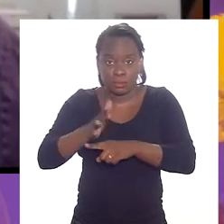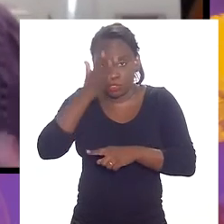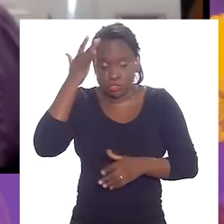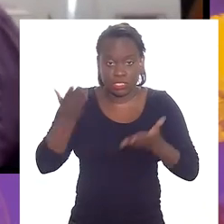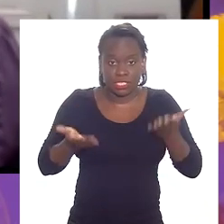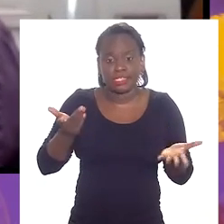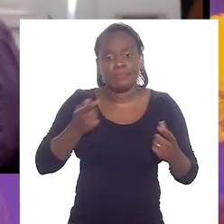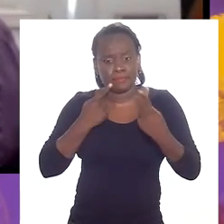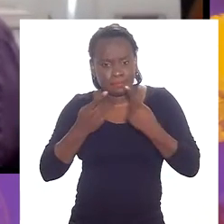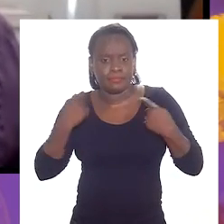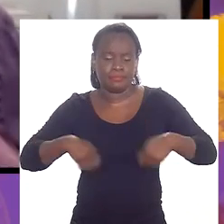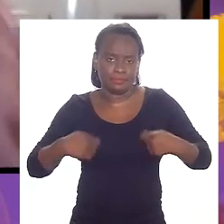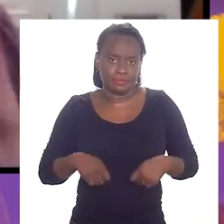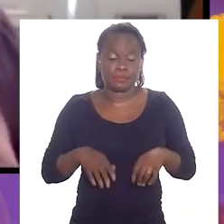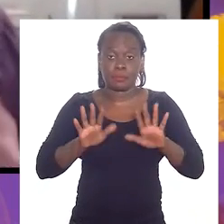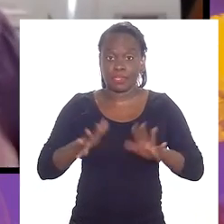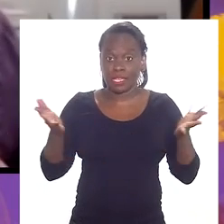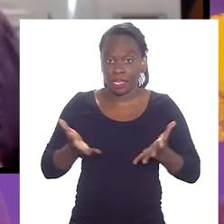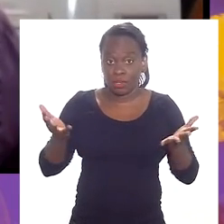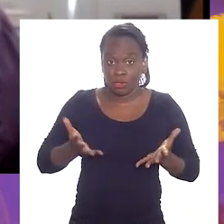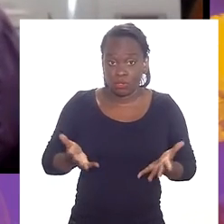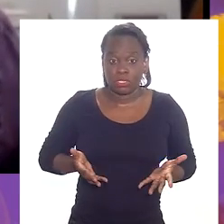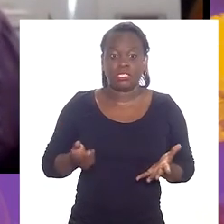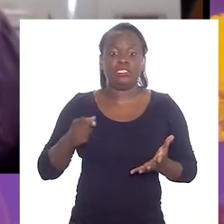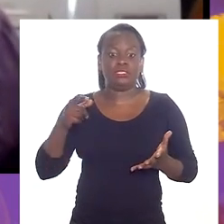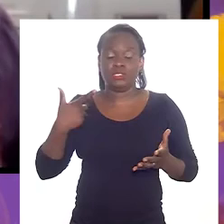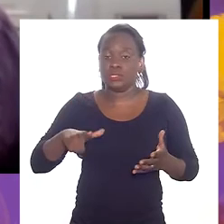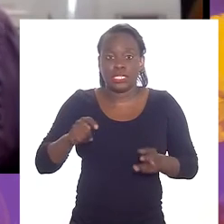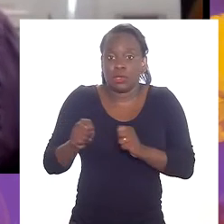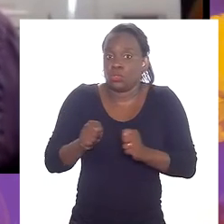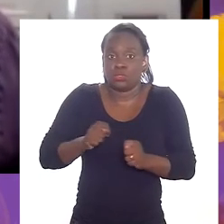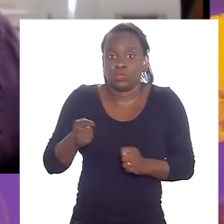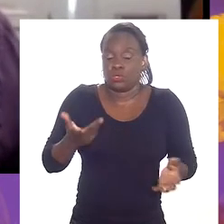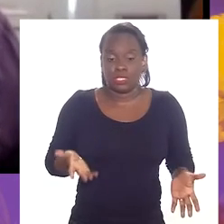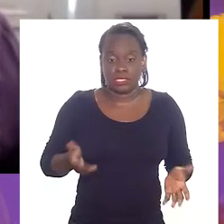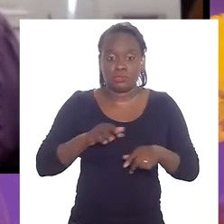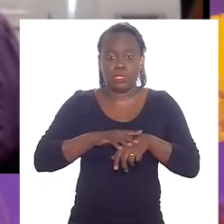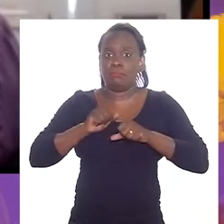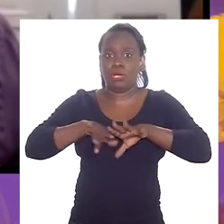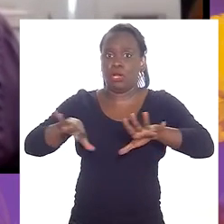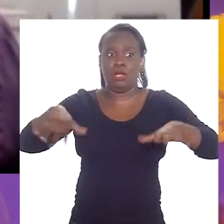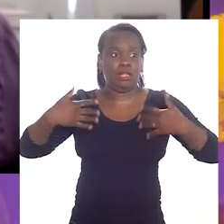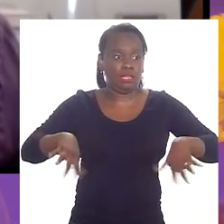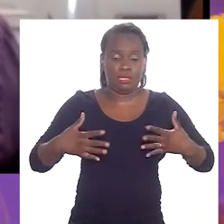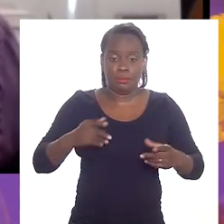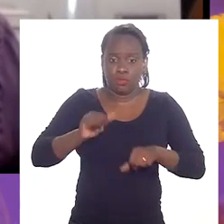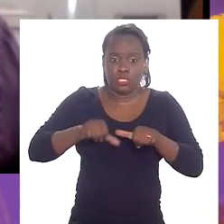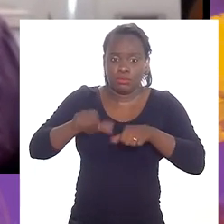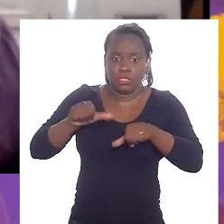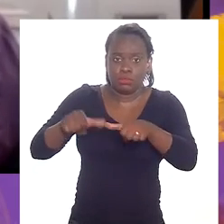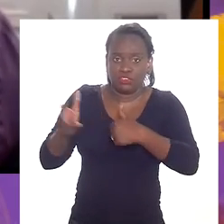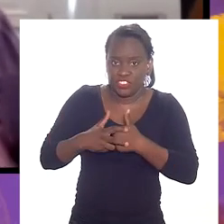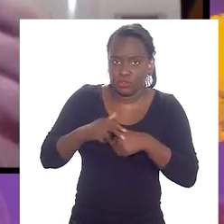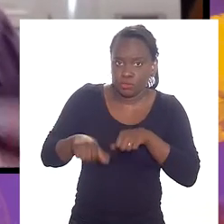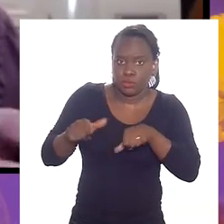pessoas que fica bem esse é um debate mas no momento em que você não tem o controle ainda da doença por conta das